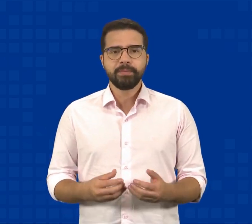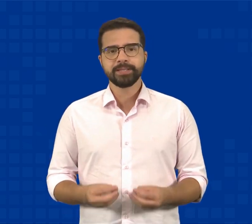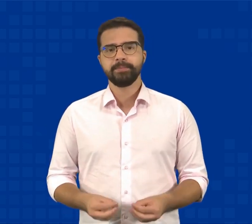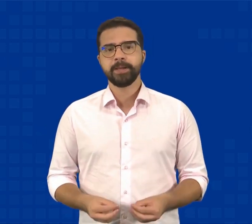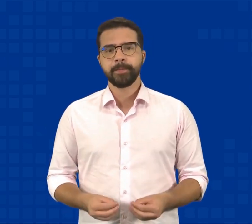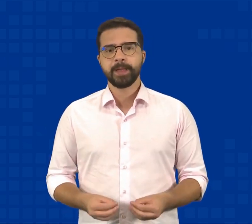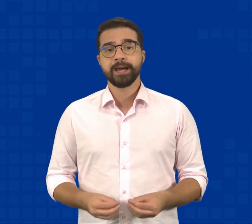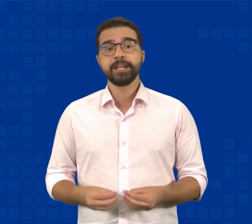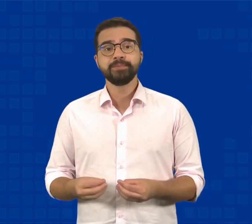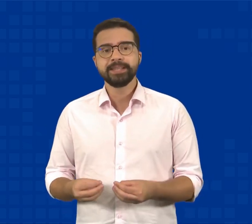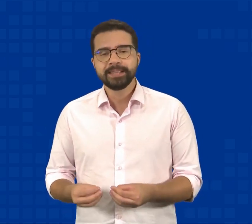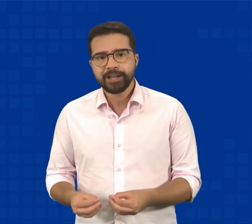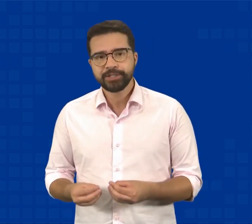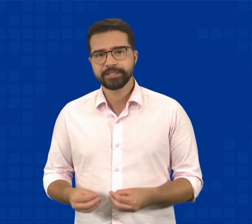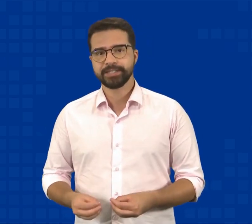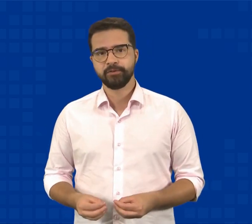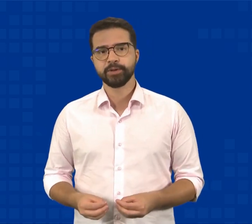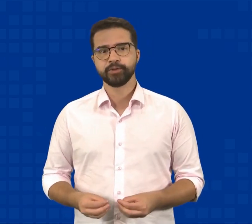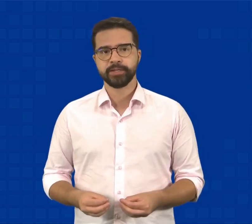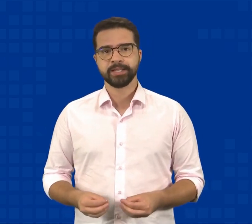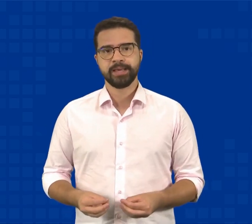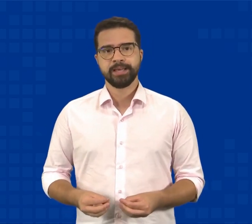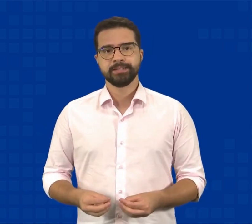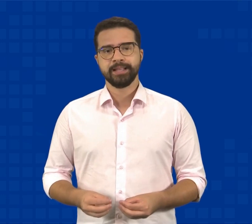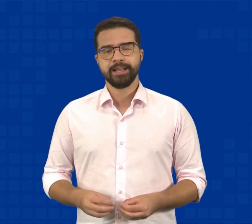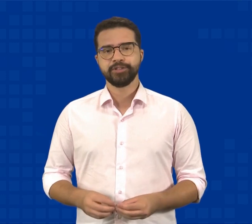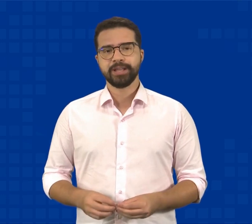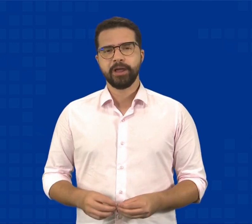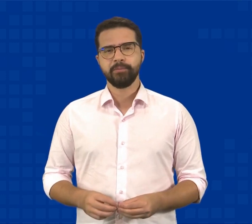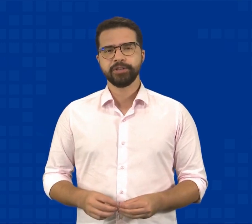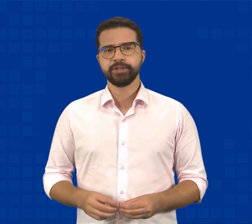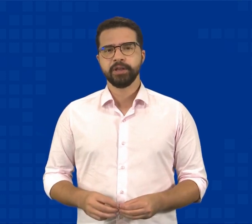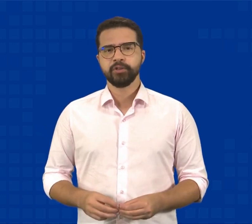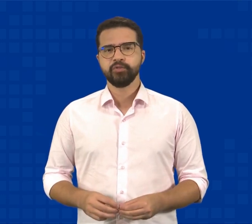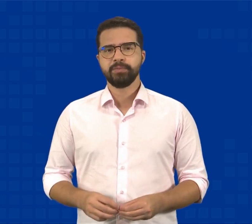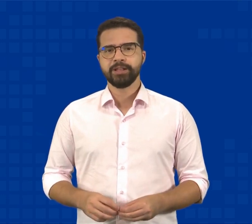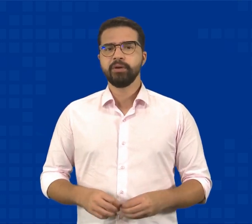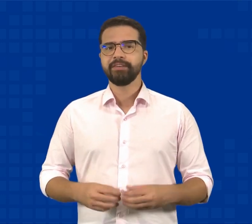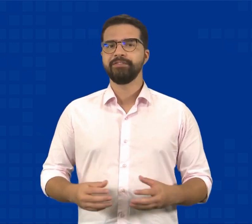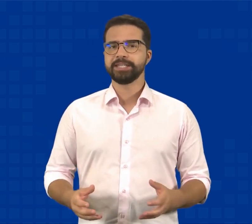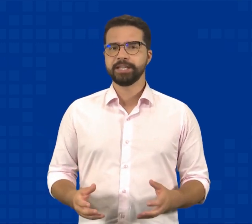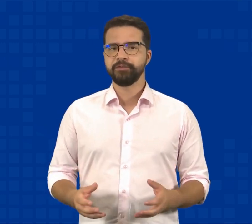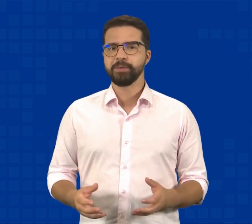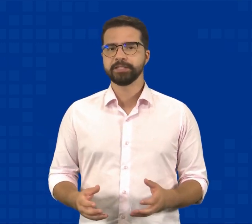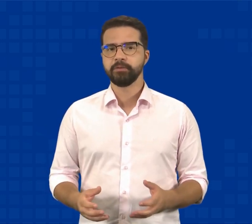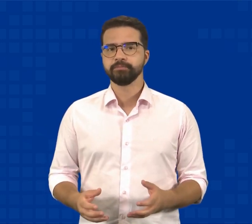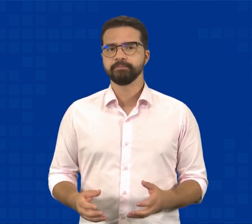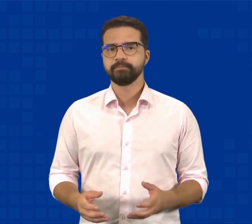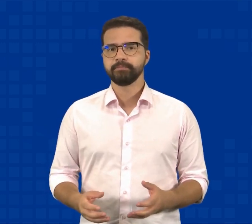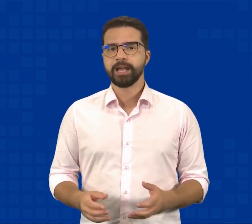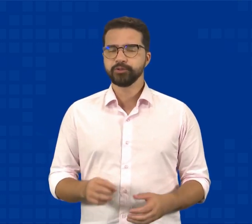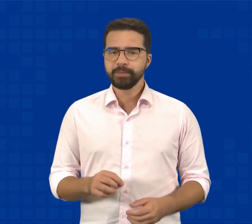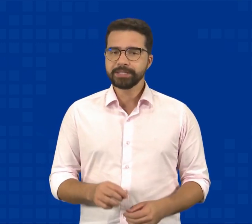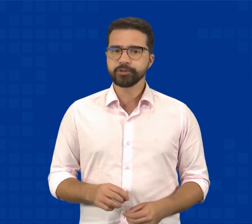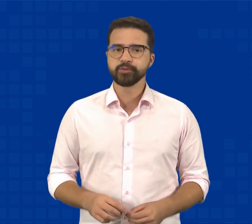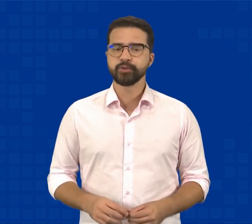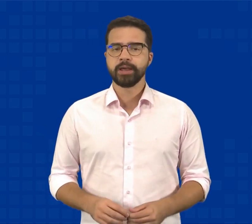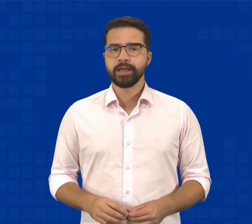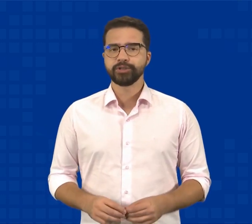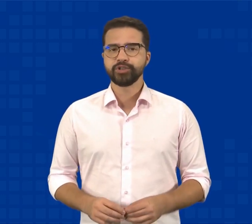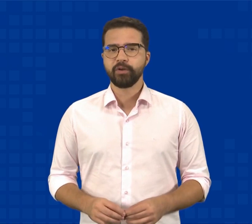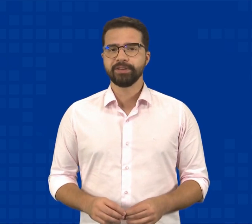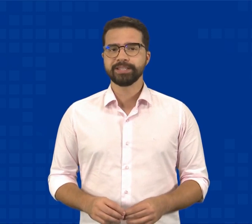como perceber a credibilidade dessas informações? Será que a gente está realmente numa nova fase da informação? É sobre esse